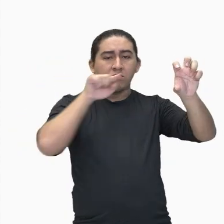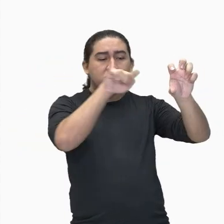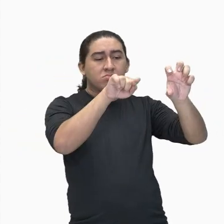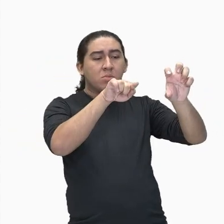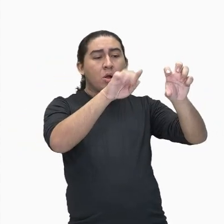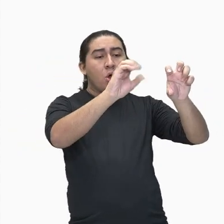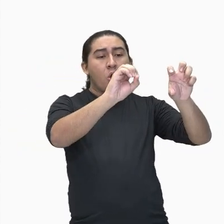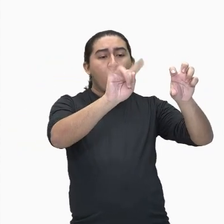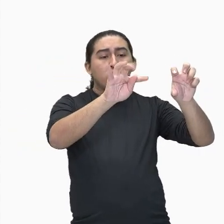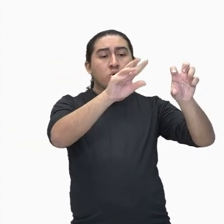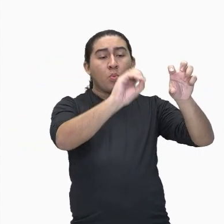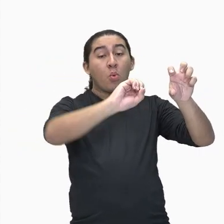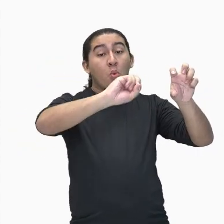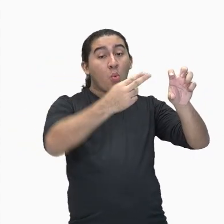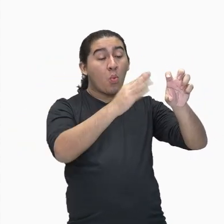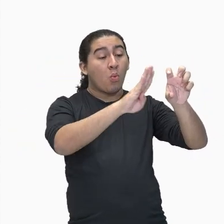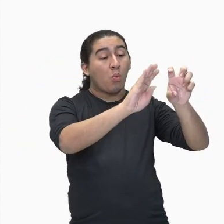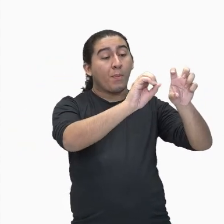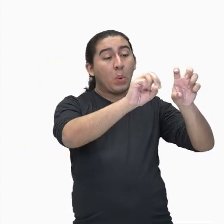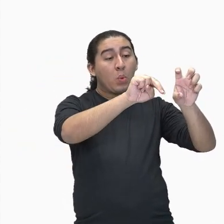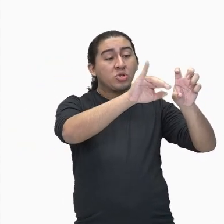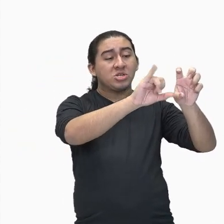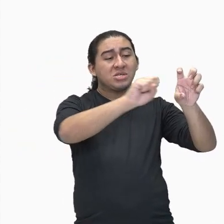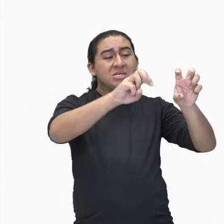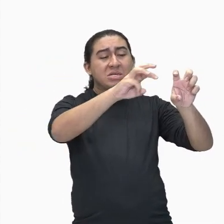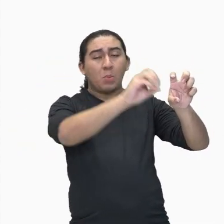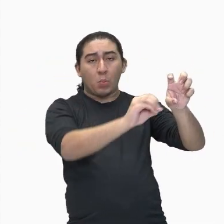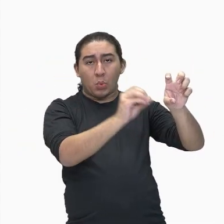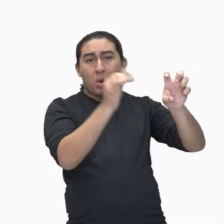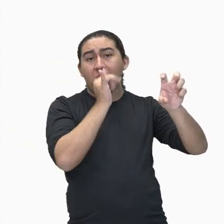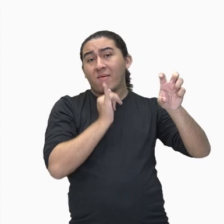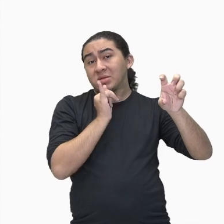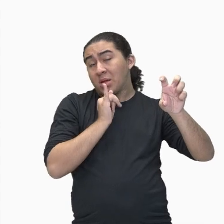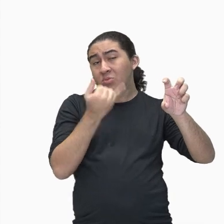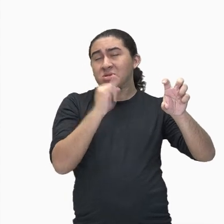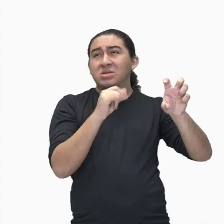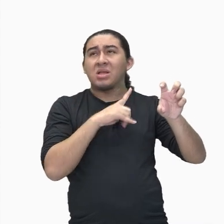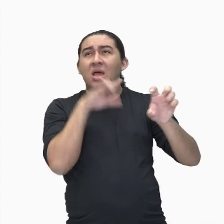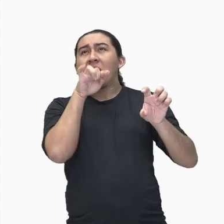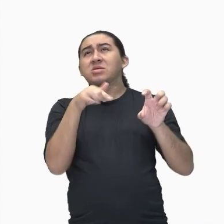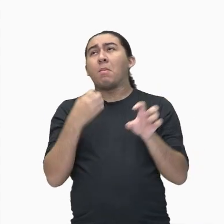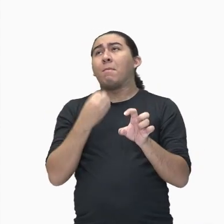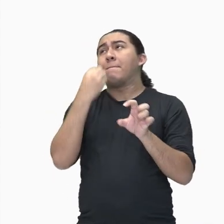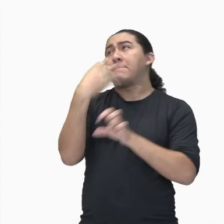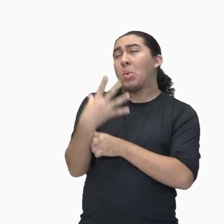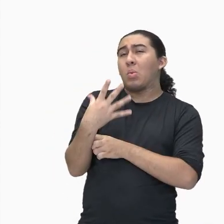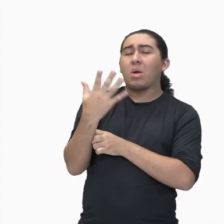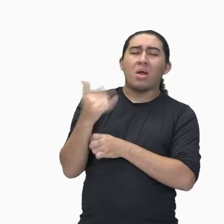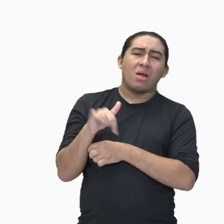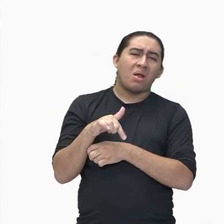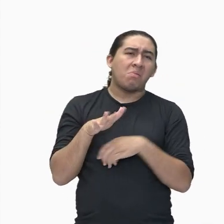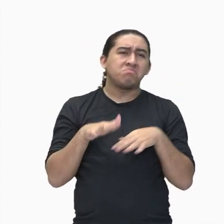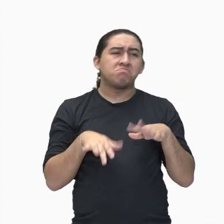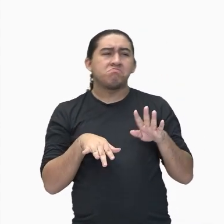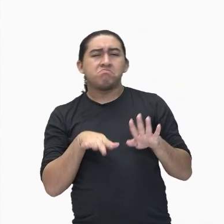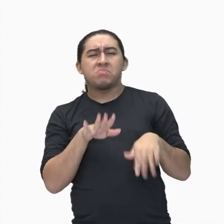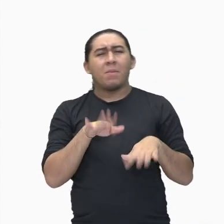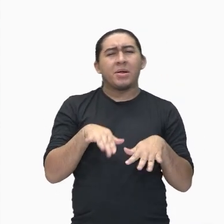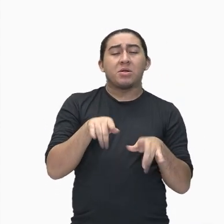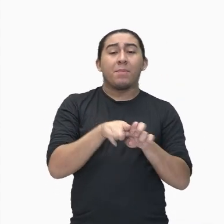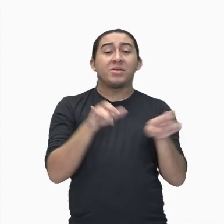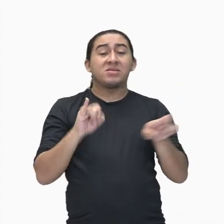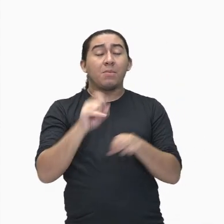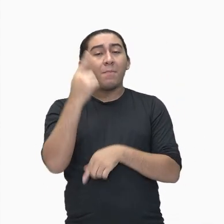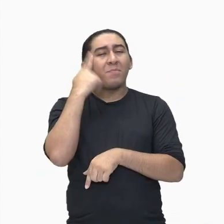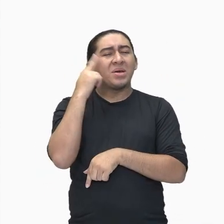ou boníssimo. Ai, uma coisa boa é aquela coisa razoável, né? Mas quando eu digo, olha,